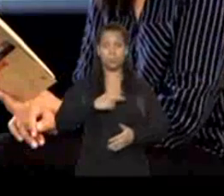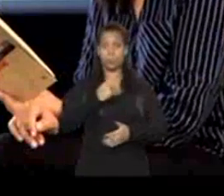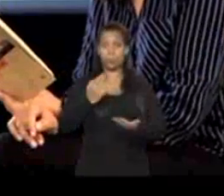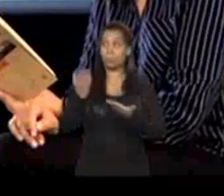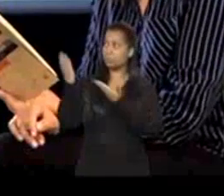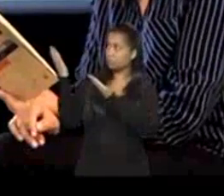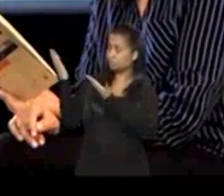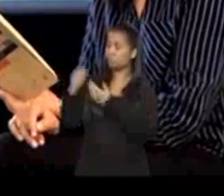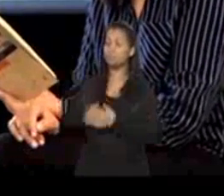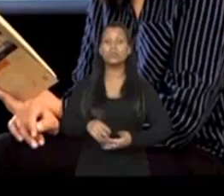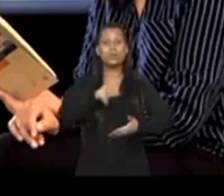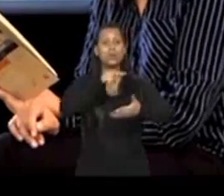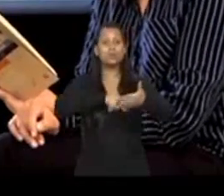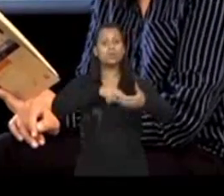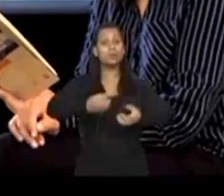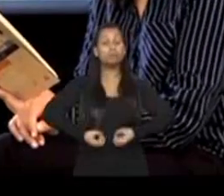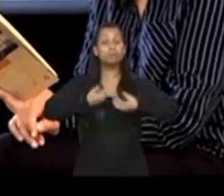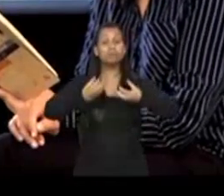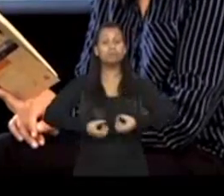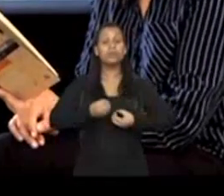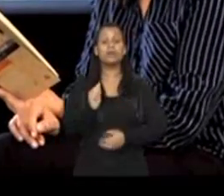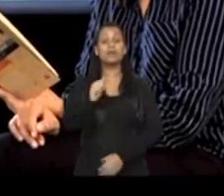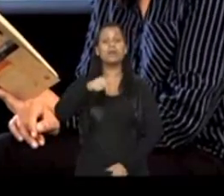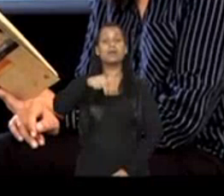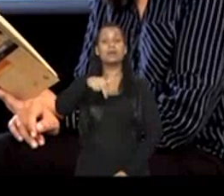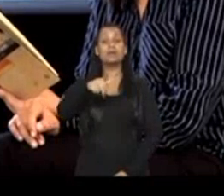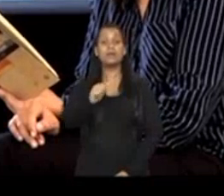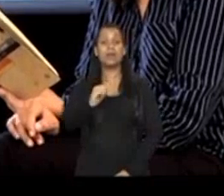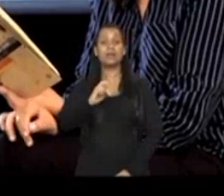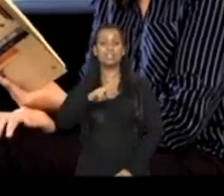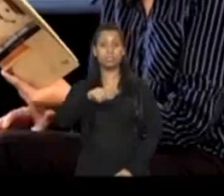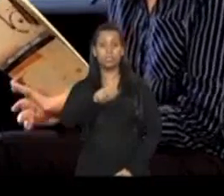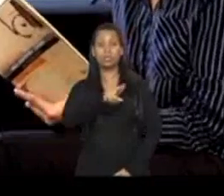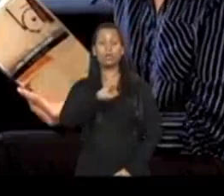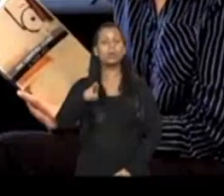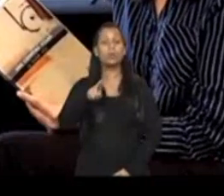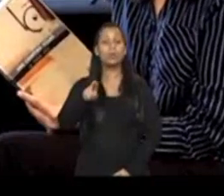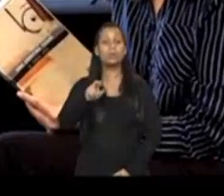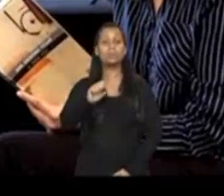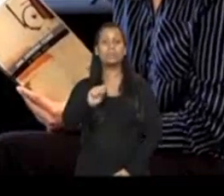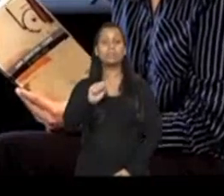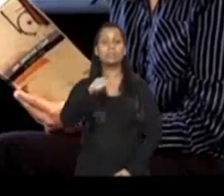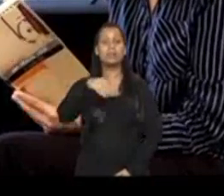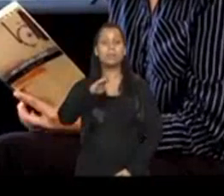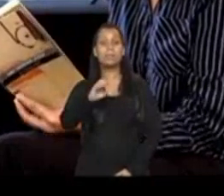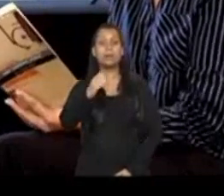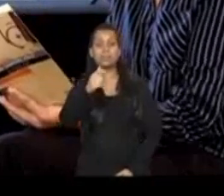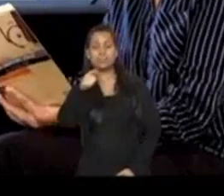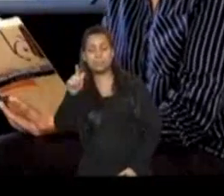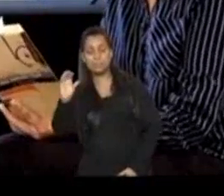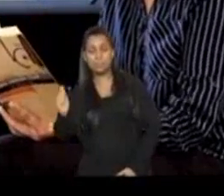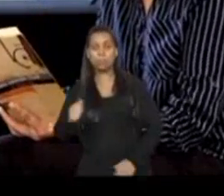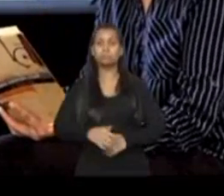Olá, alunos! Meu nome é Catiúce e eu vou ler para vocês um poema de Ana Cristina César. Ele se chama Samba